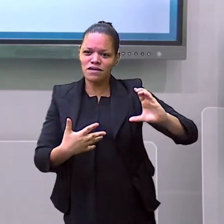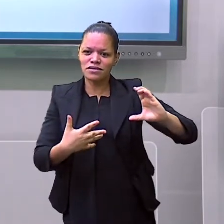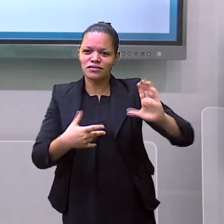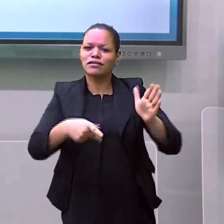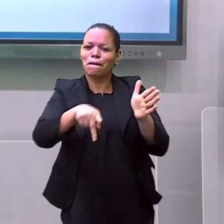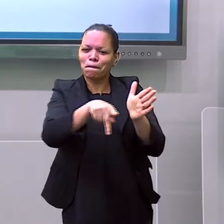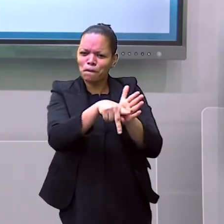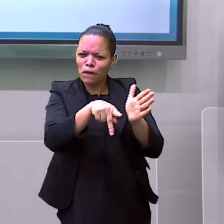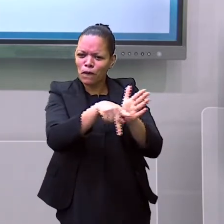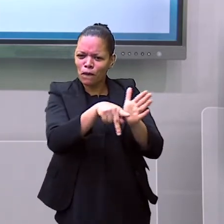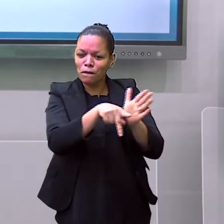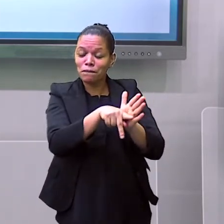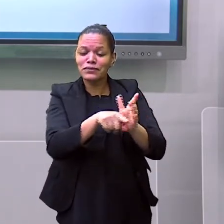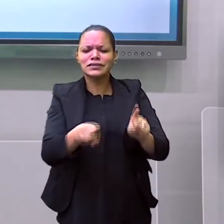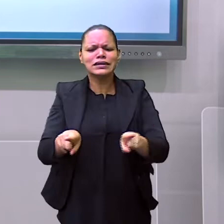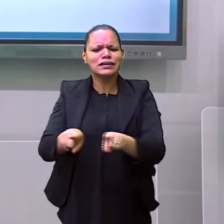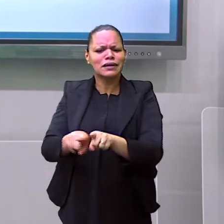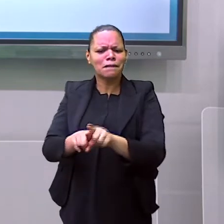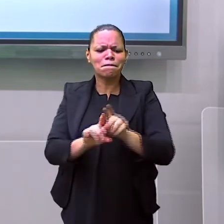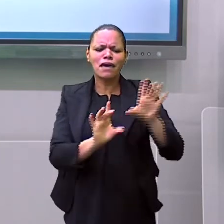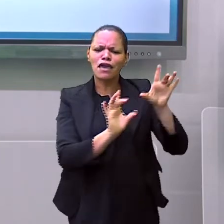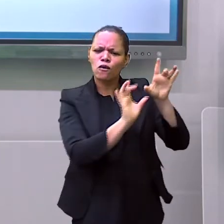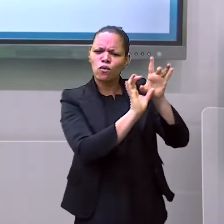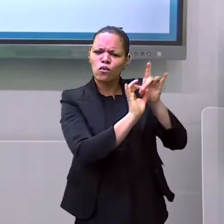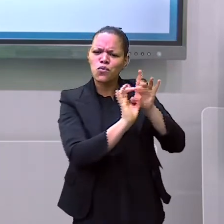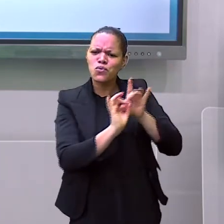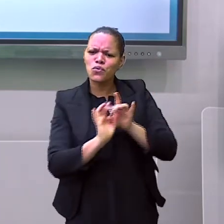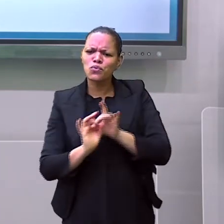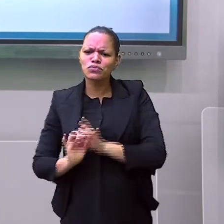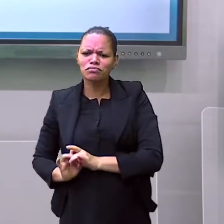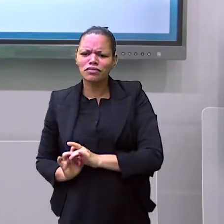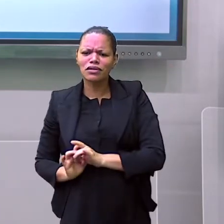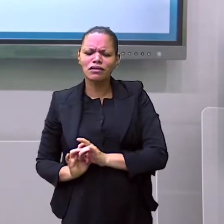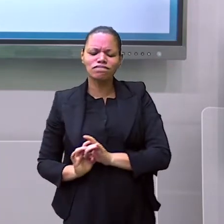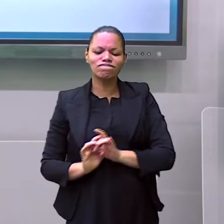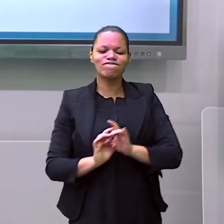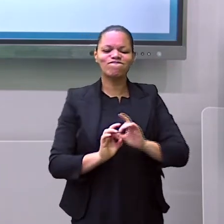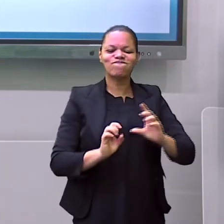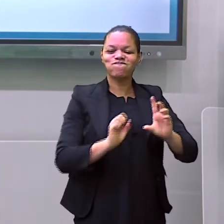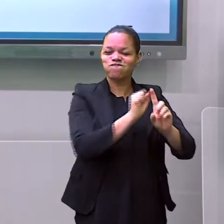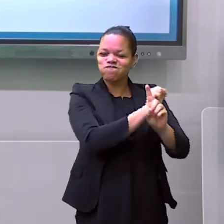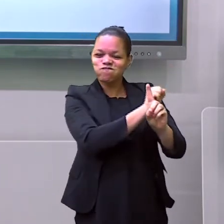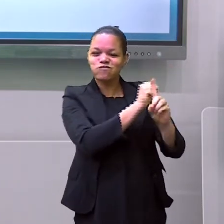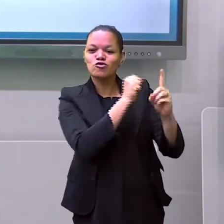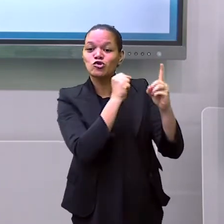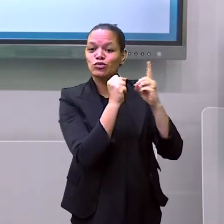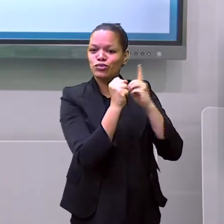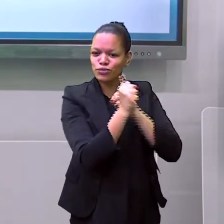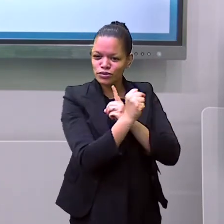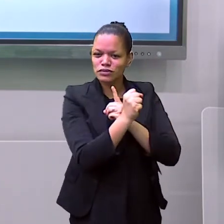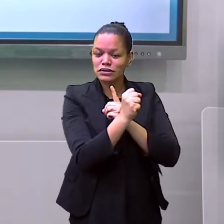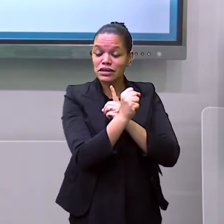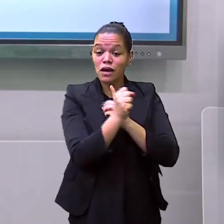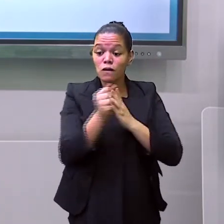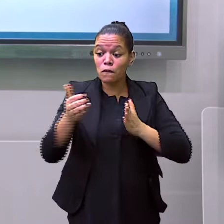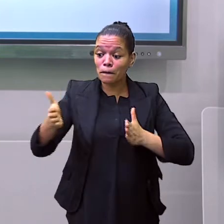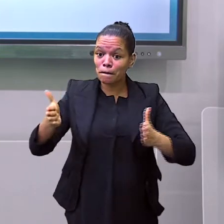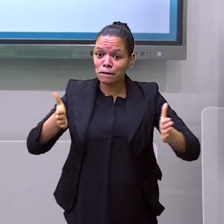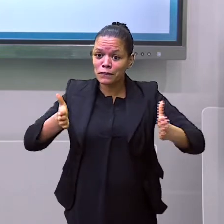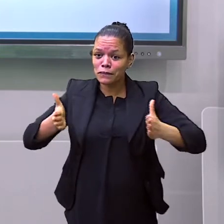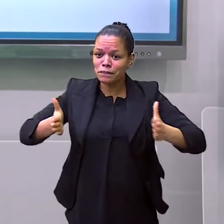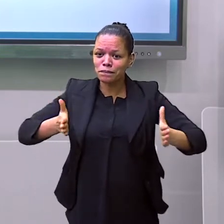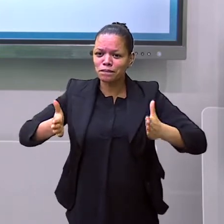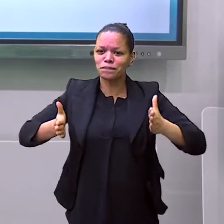um contexto social, o contexto no momento em que esse personagem foi inserido. Então, nós